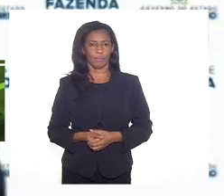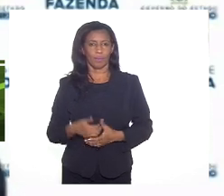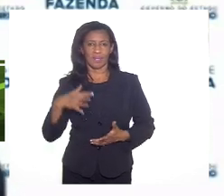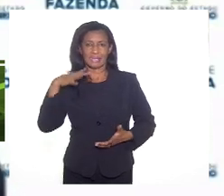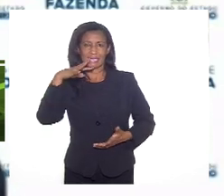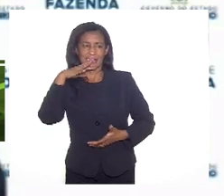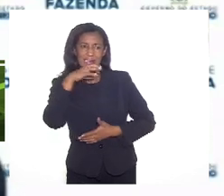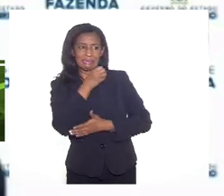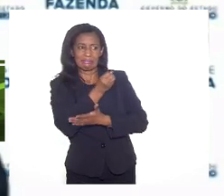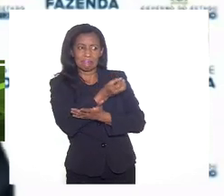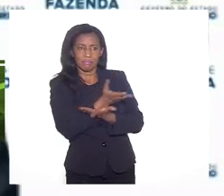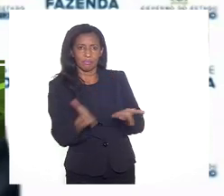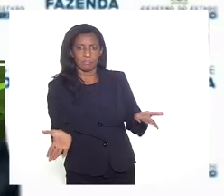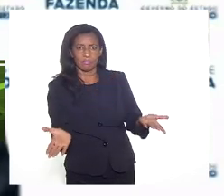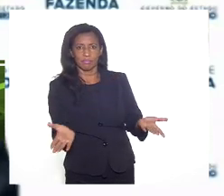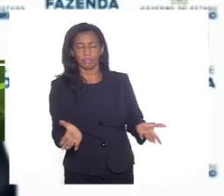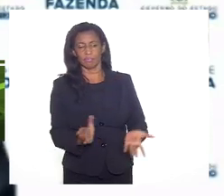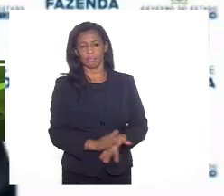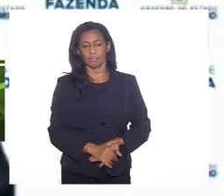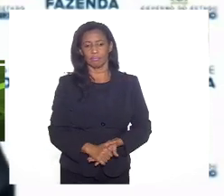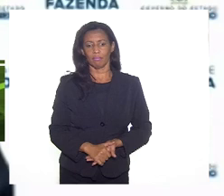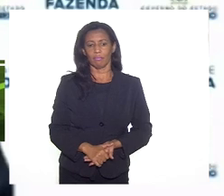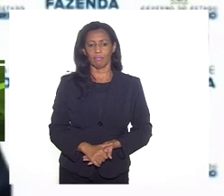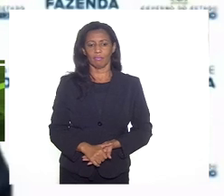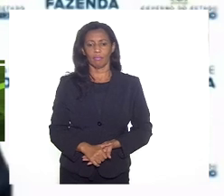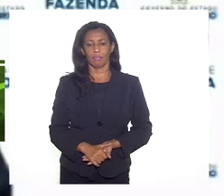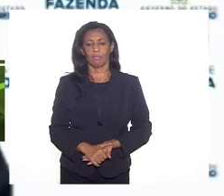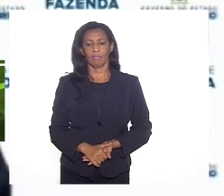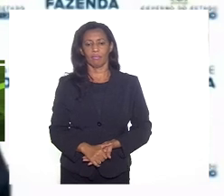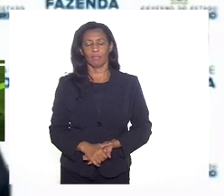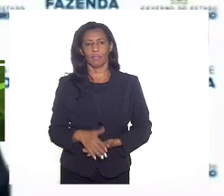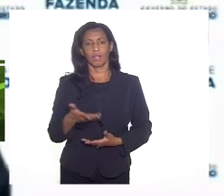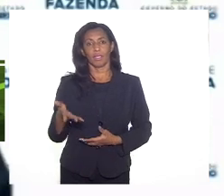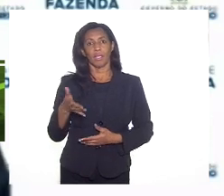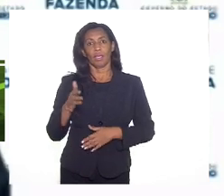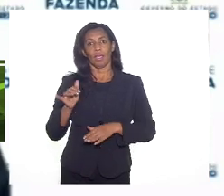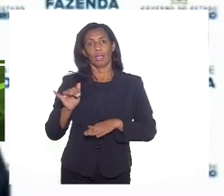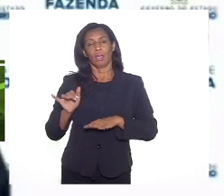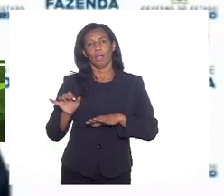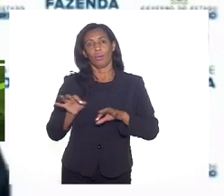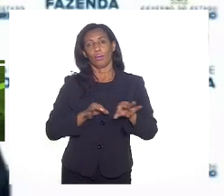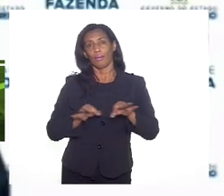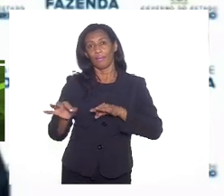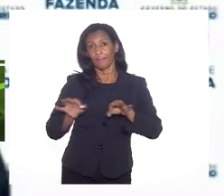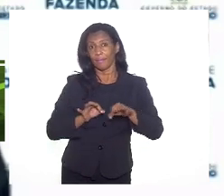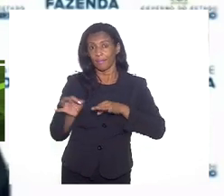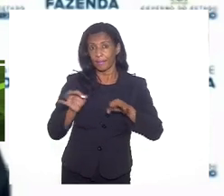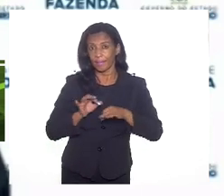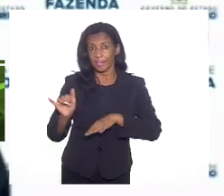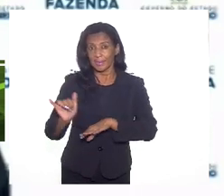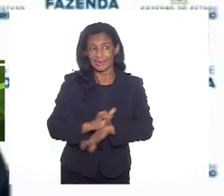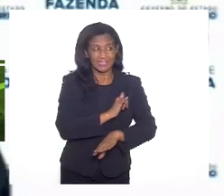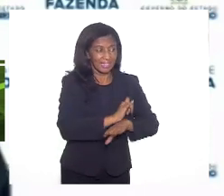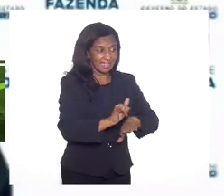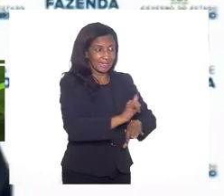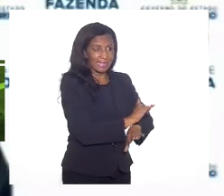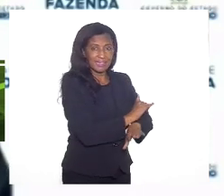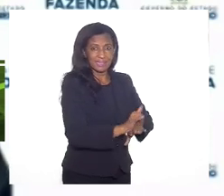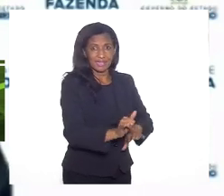desapercebidamente pelas pessoas, que é a questão do planejamento. Sem planejamento, nós não